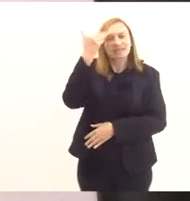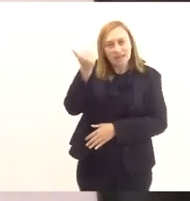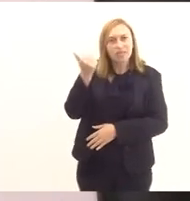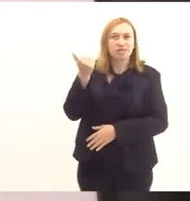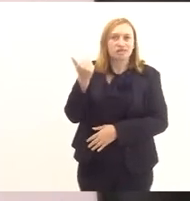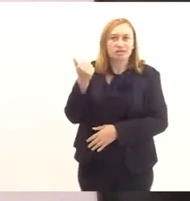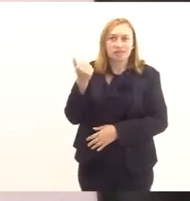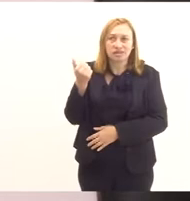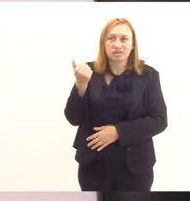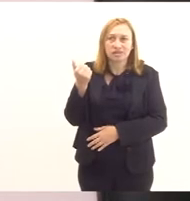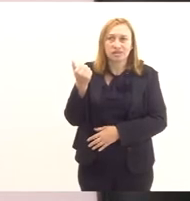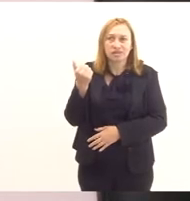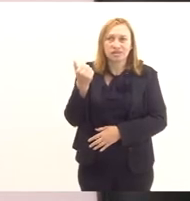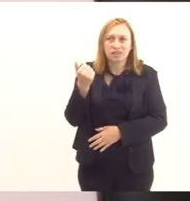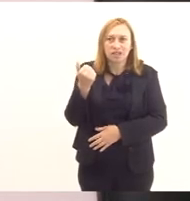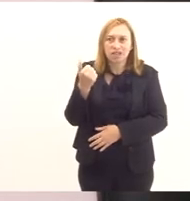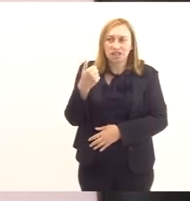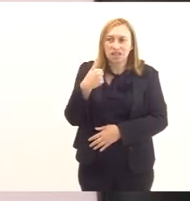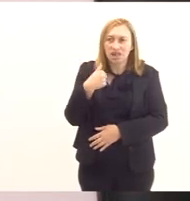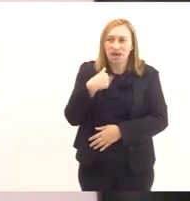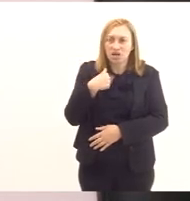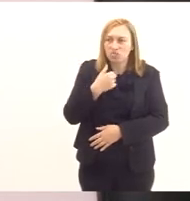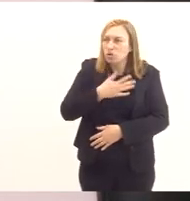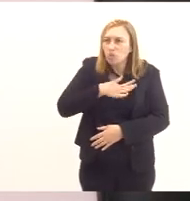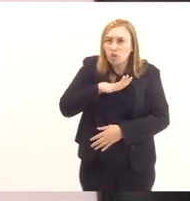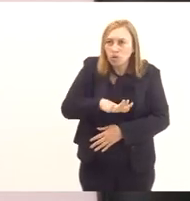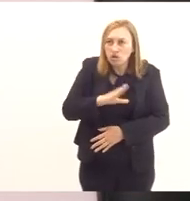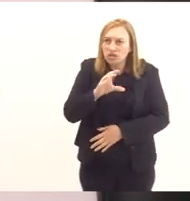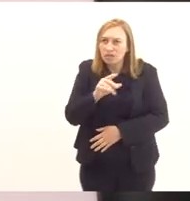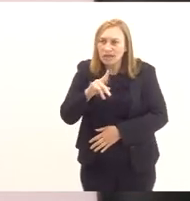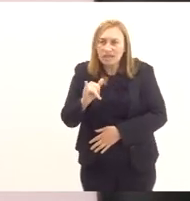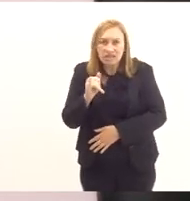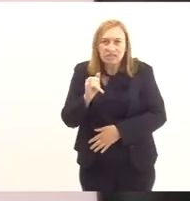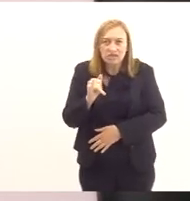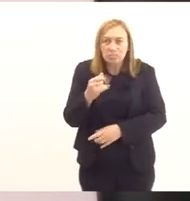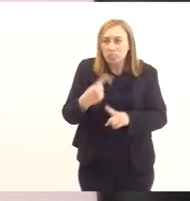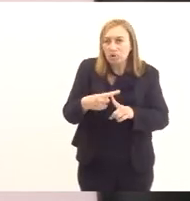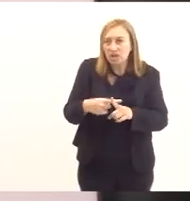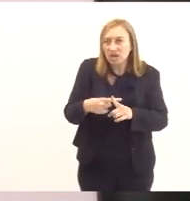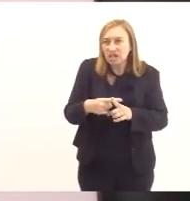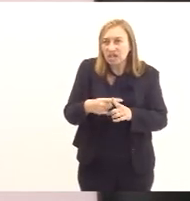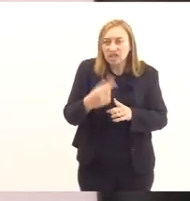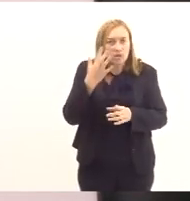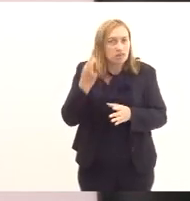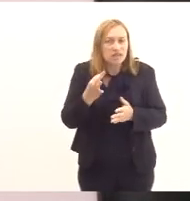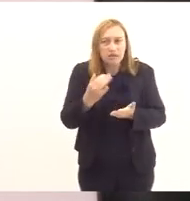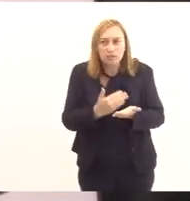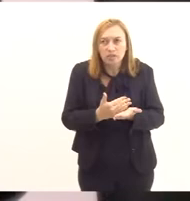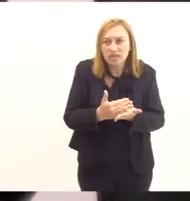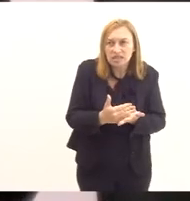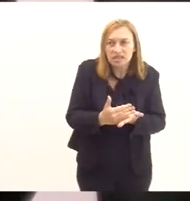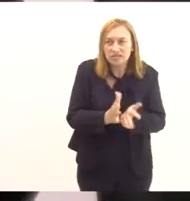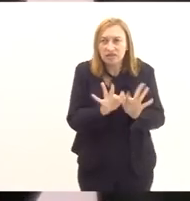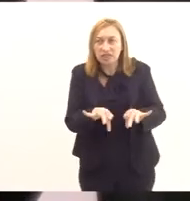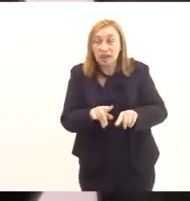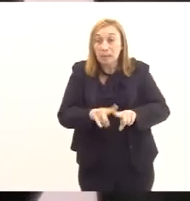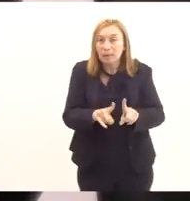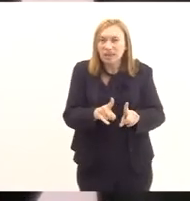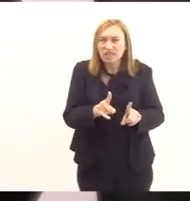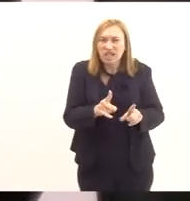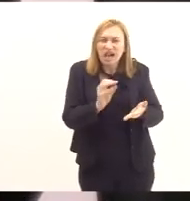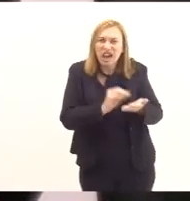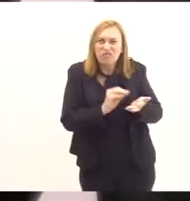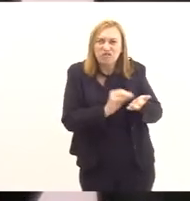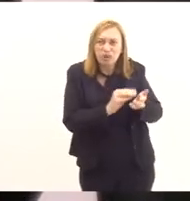sabem disso e eu não suporto CPI a gente sabe como começa não sabe quando termino é mas a falta de respeito é muito